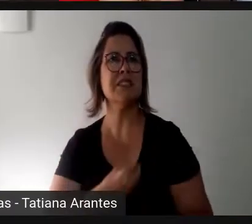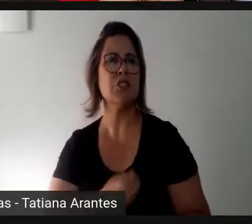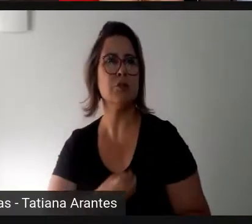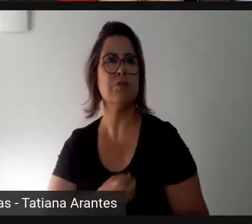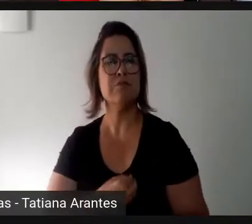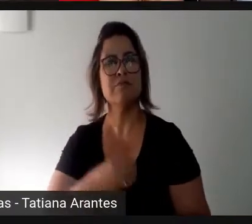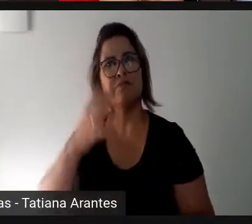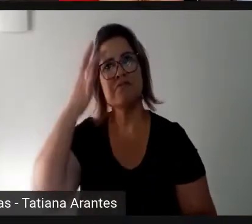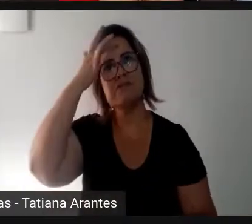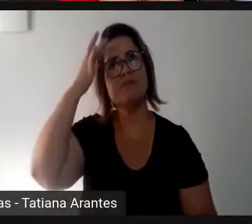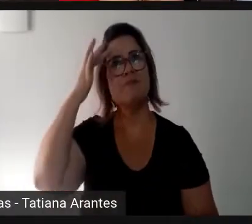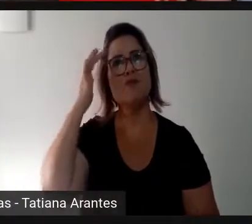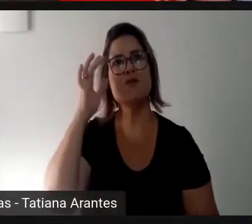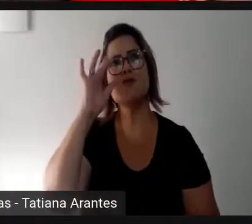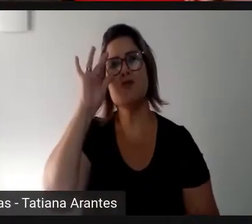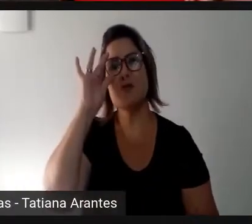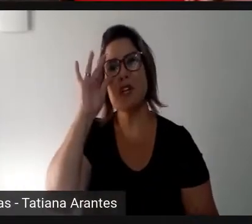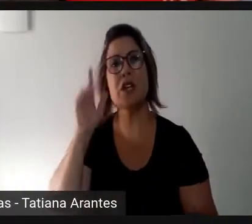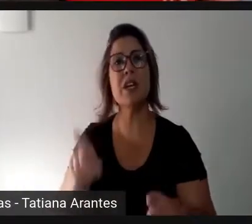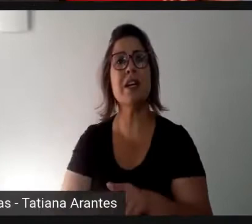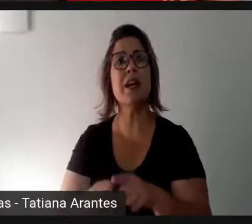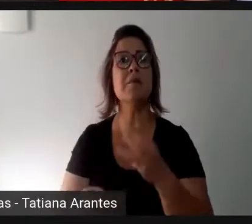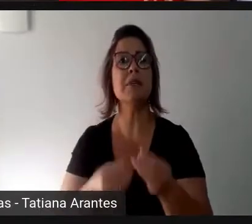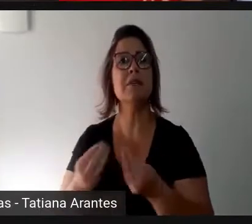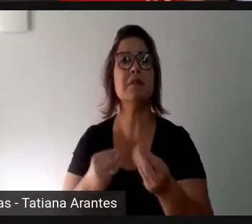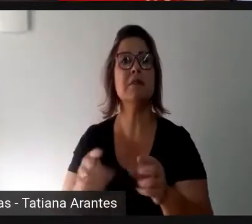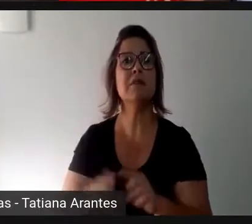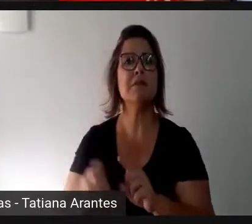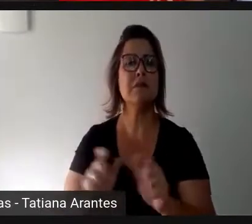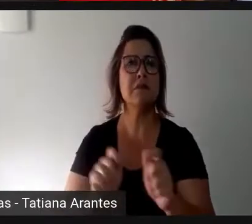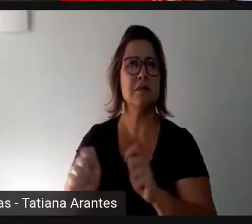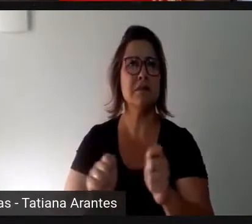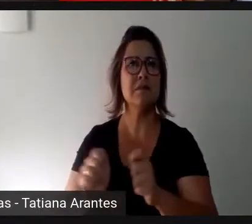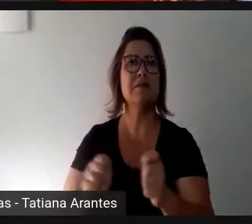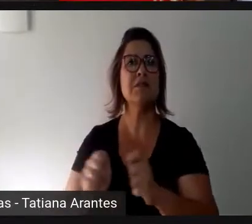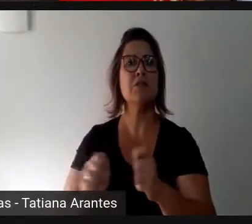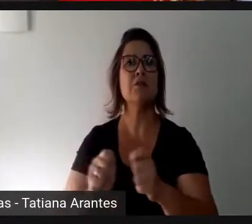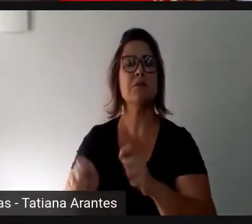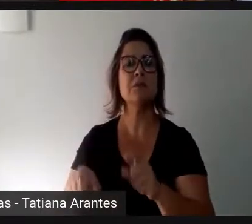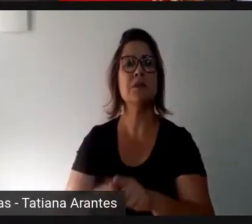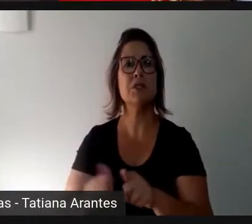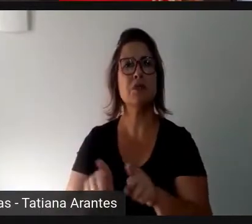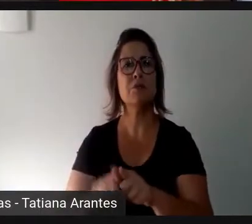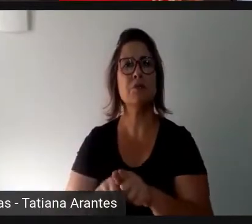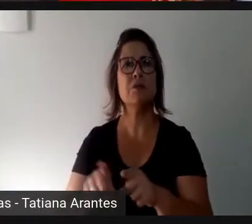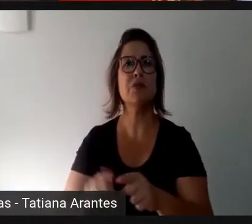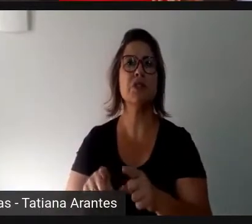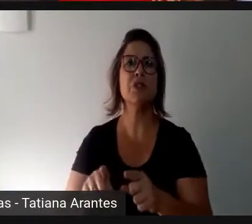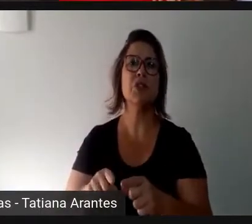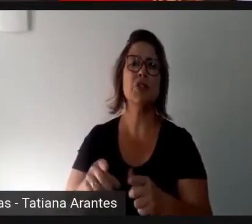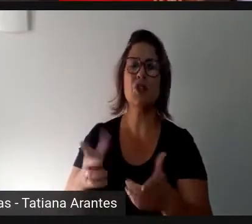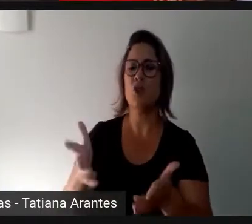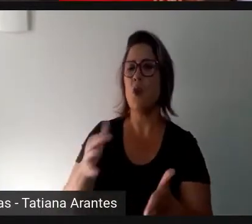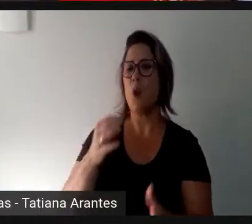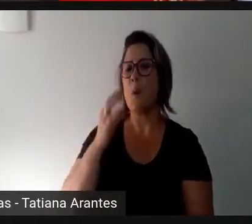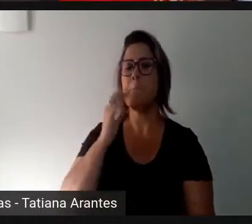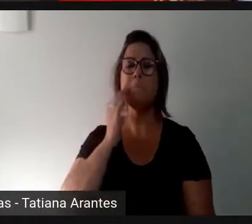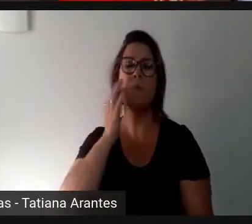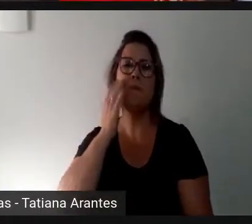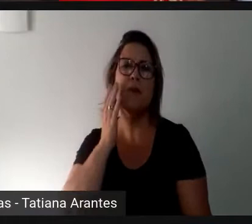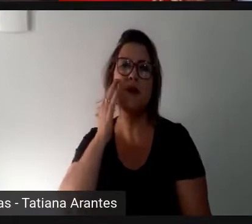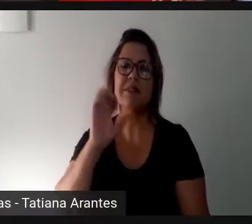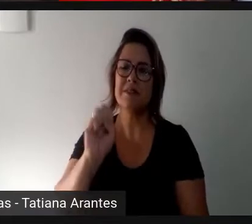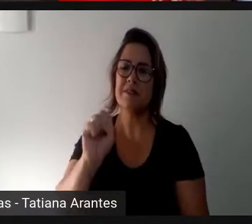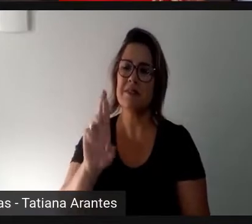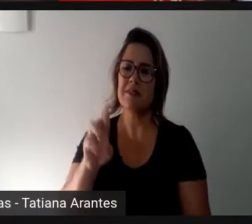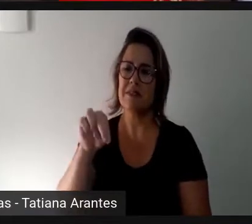da sociedade civil que controla através de robozinho, serenata de amor, isso, aquilo, outro. Então, assim,